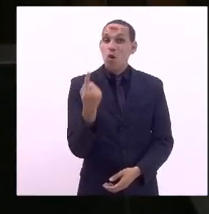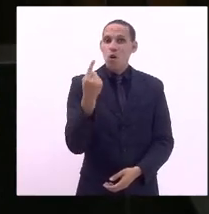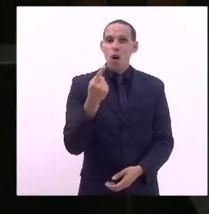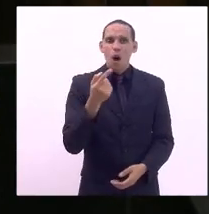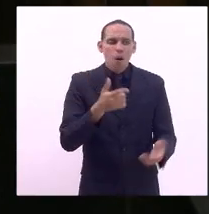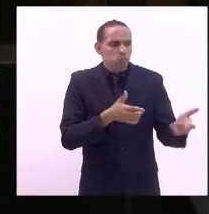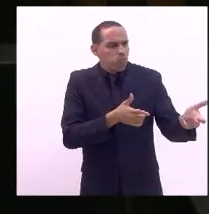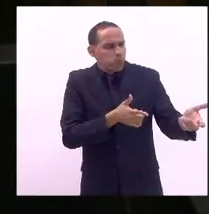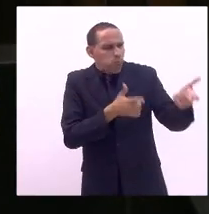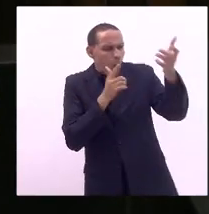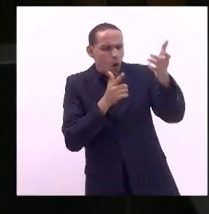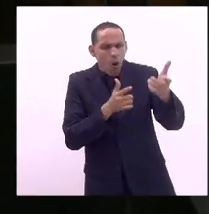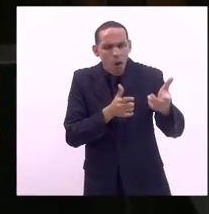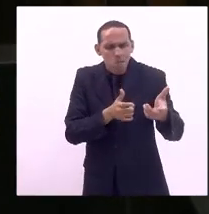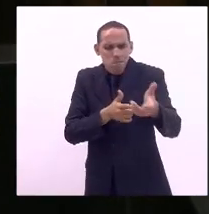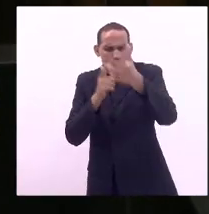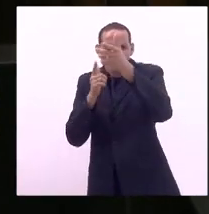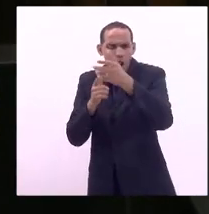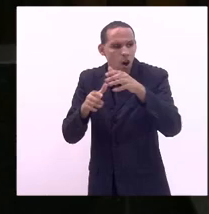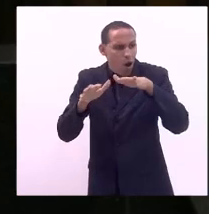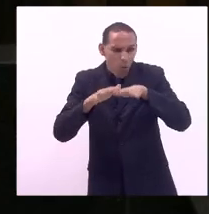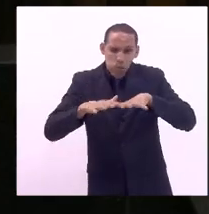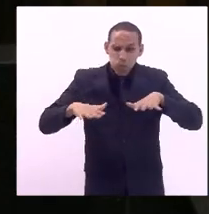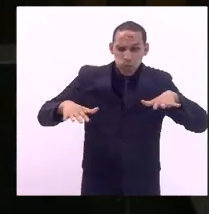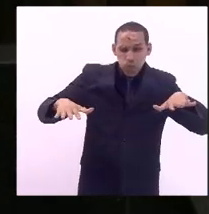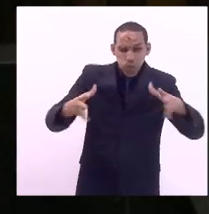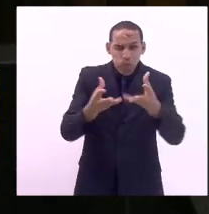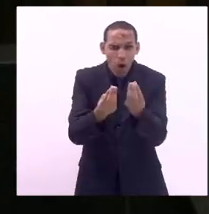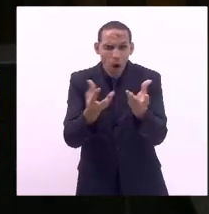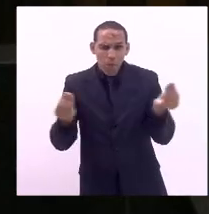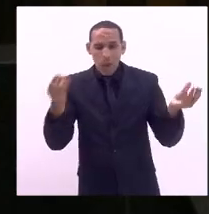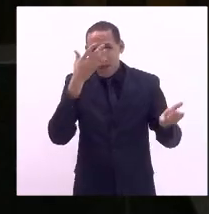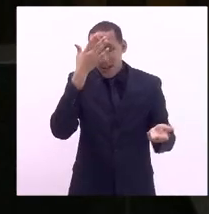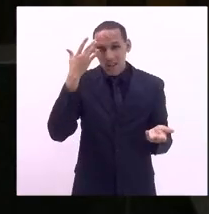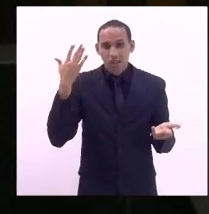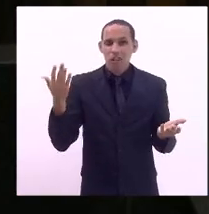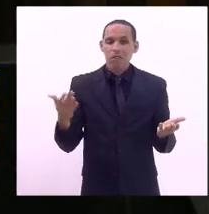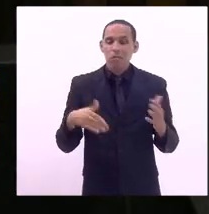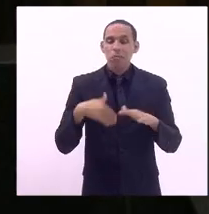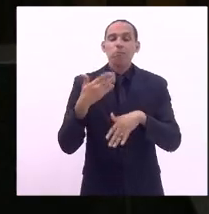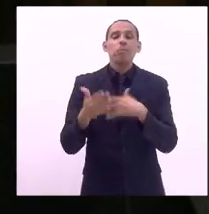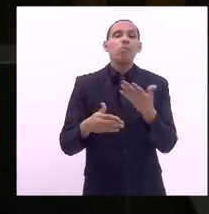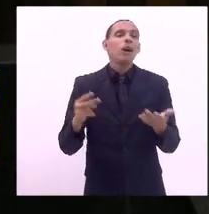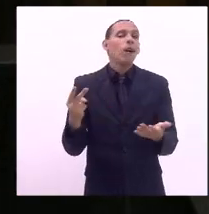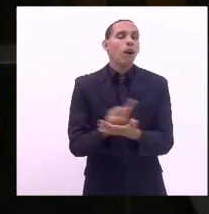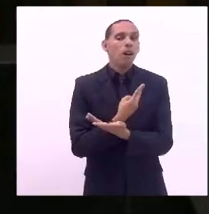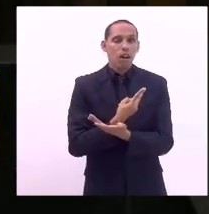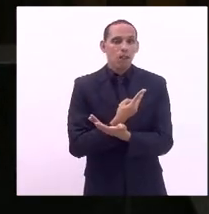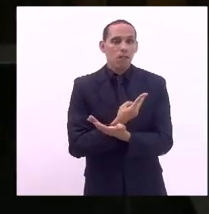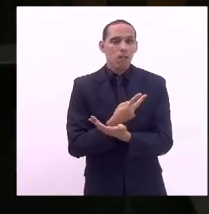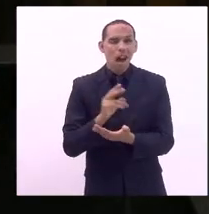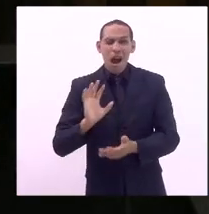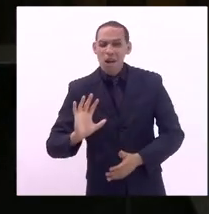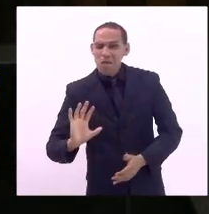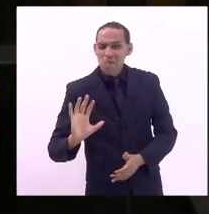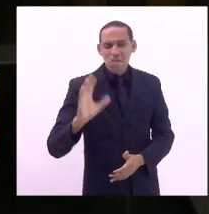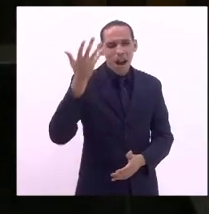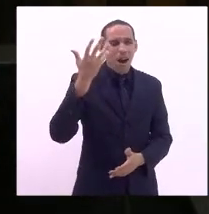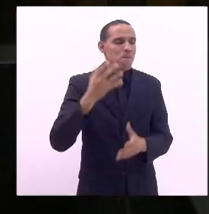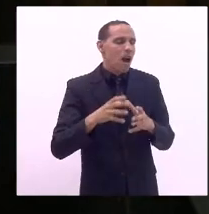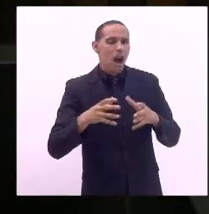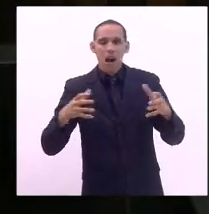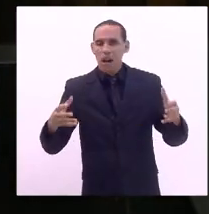fuzil num lugar de grande circulação de pessoas para a gente ter uma das maiores tragédias